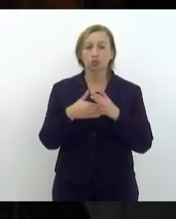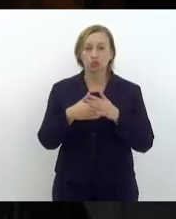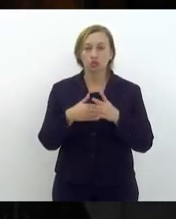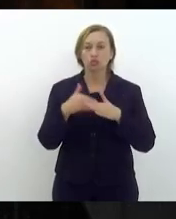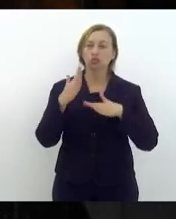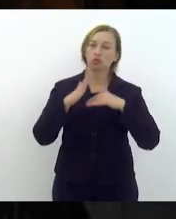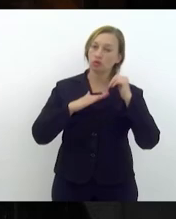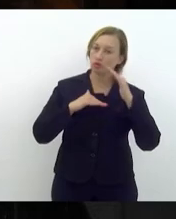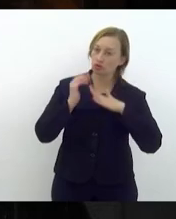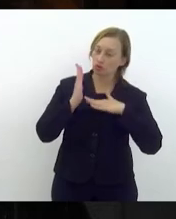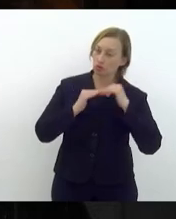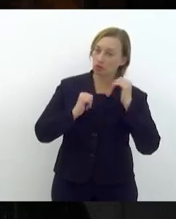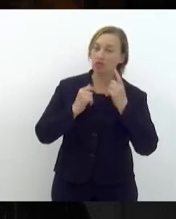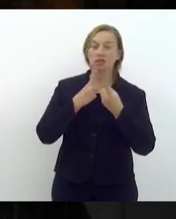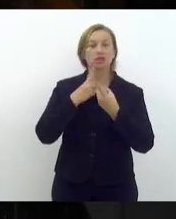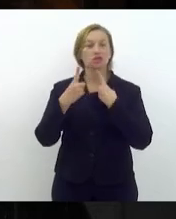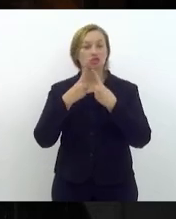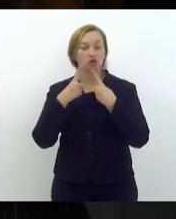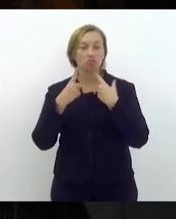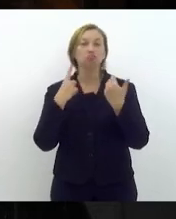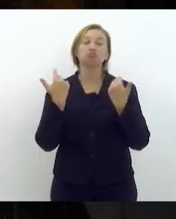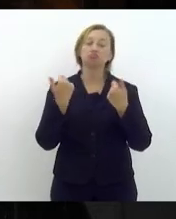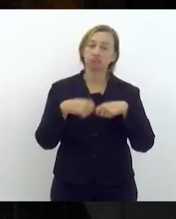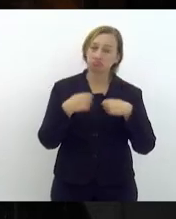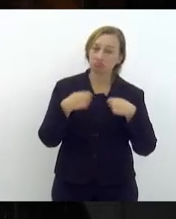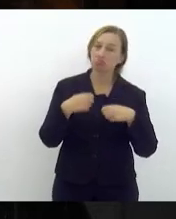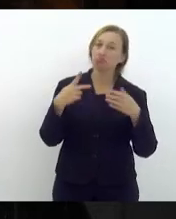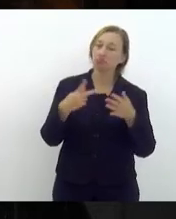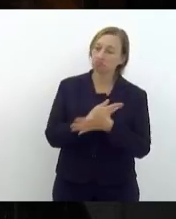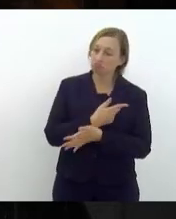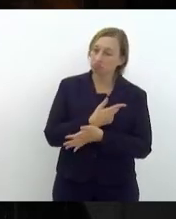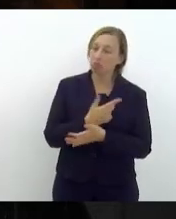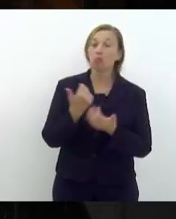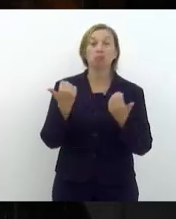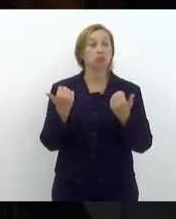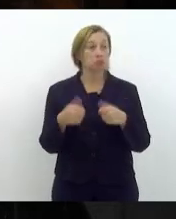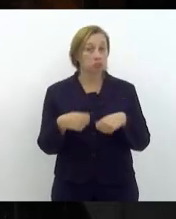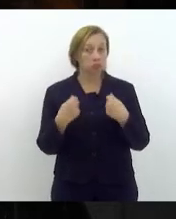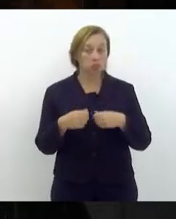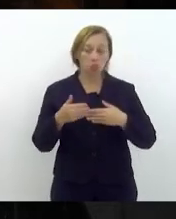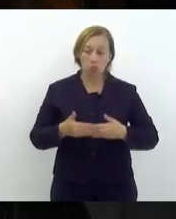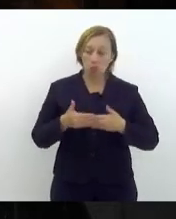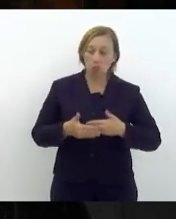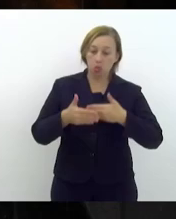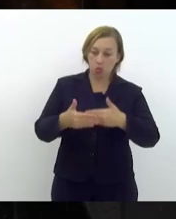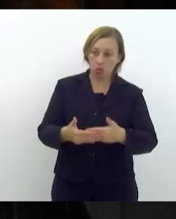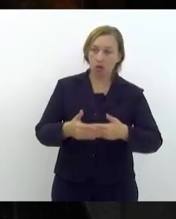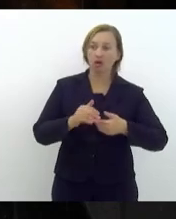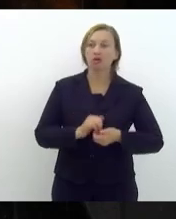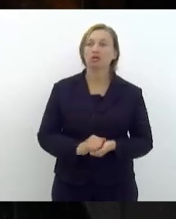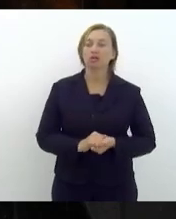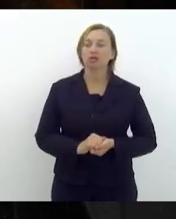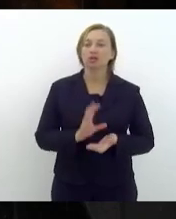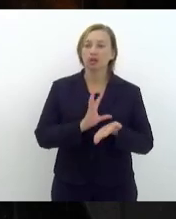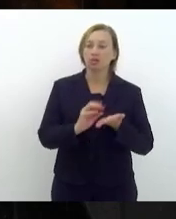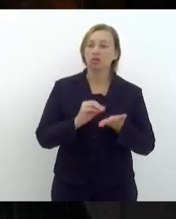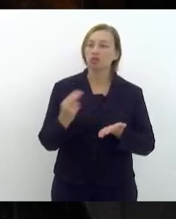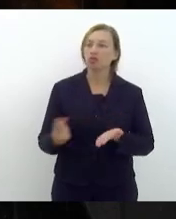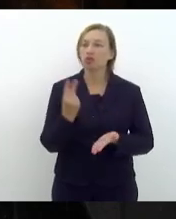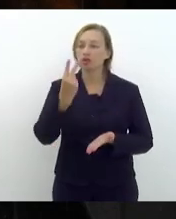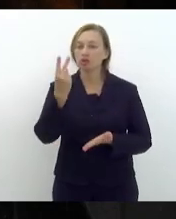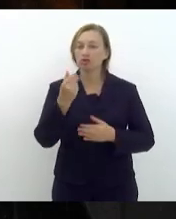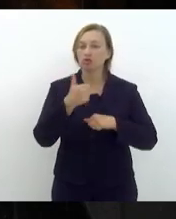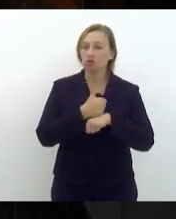e esse diálogo precisa acontecer a gente precisa avançar muito na pauta de valorização